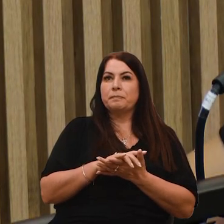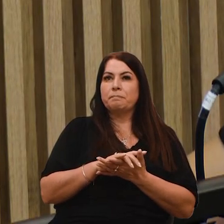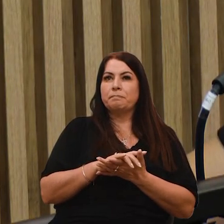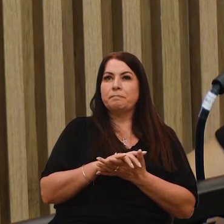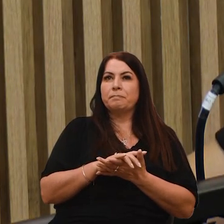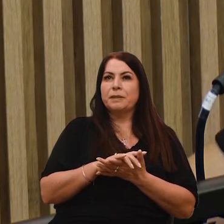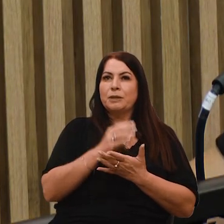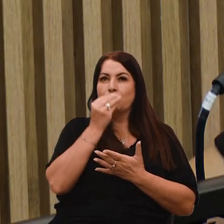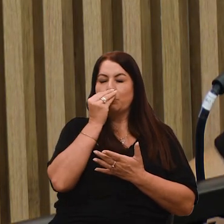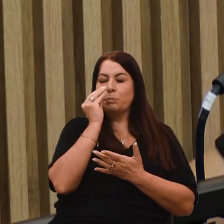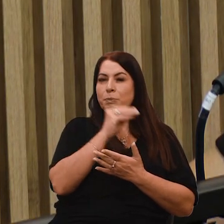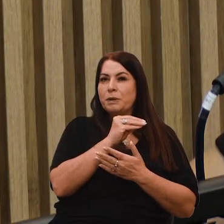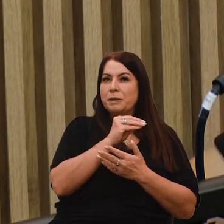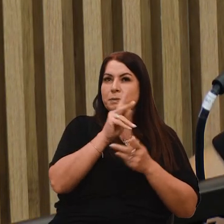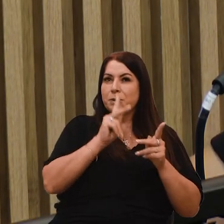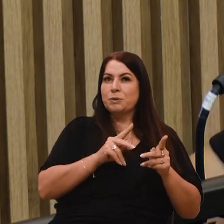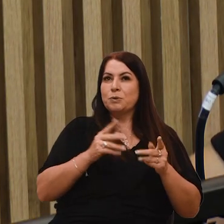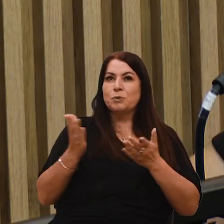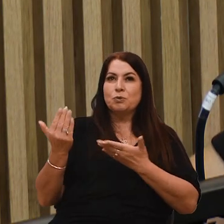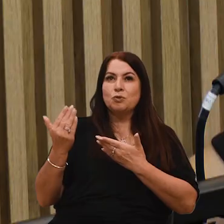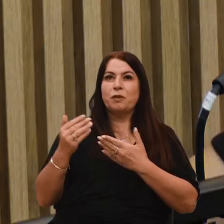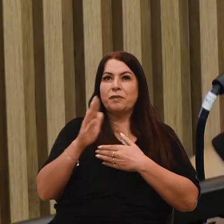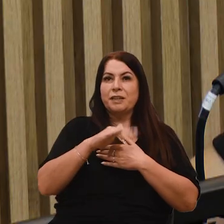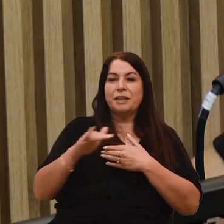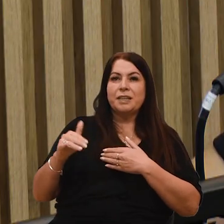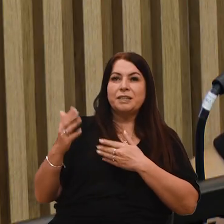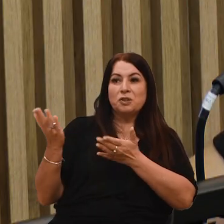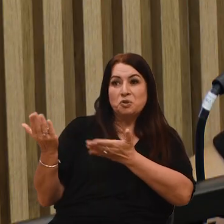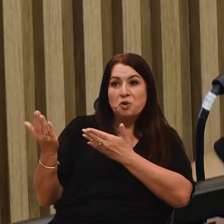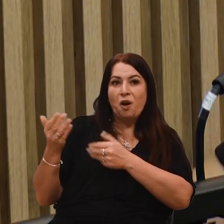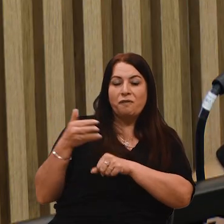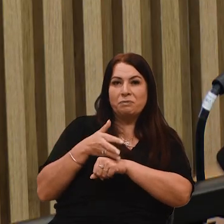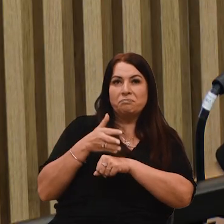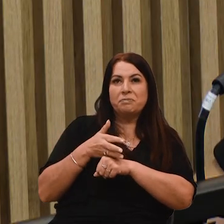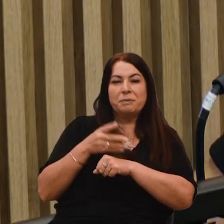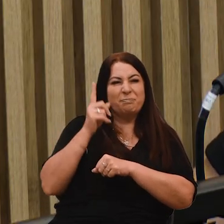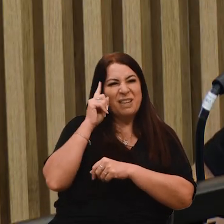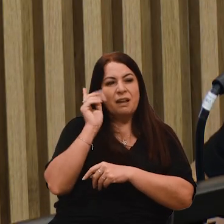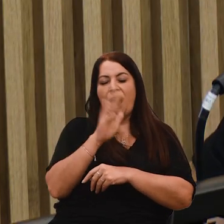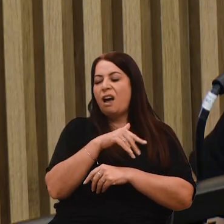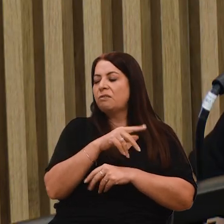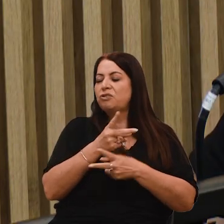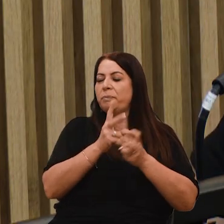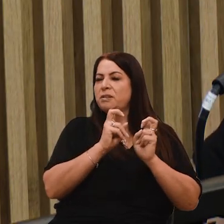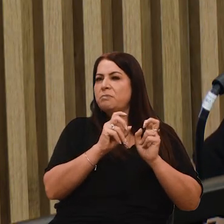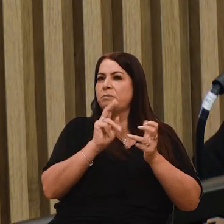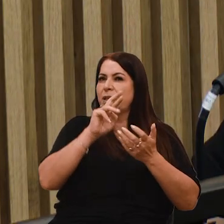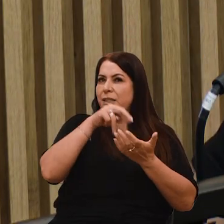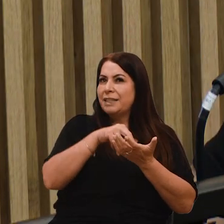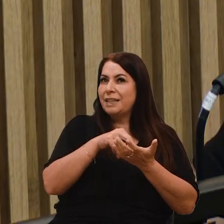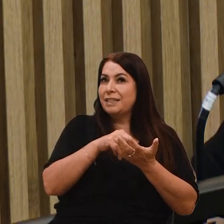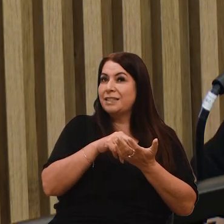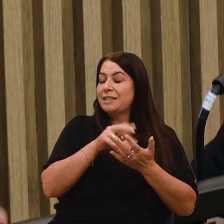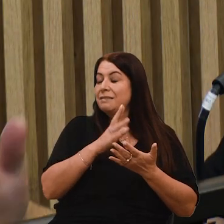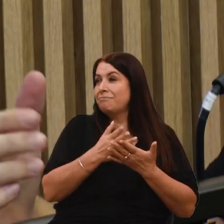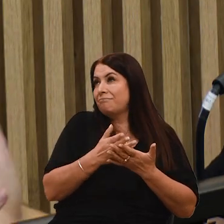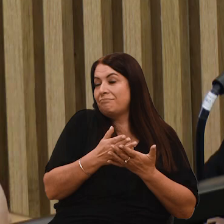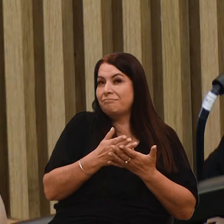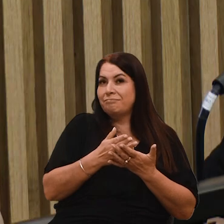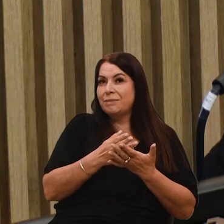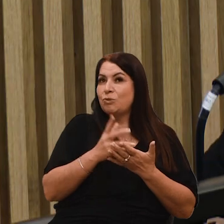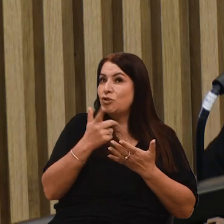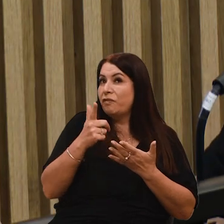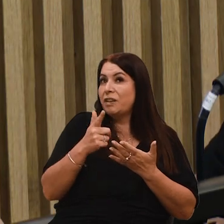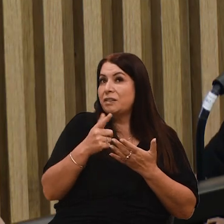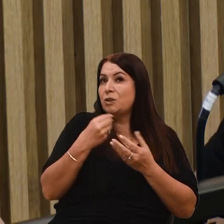assim, menospreza a participação do jovem, né? Da criança, do adolescente, como se eles não tivessem percepção da realidade, como se eles não